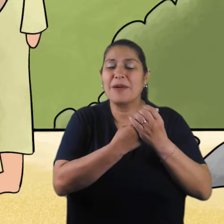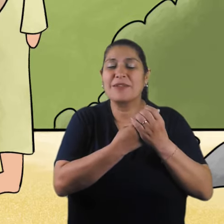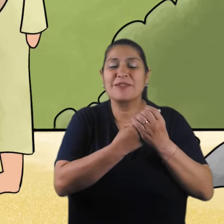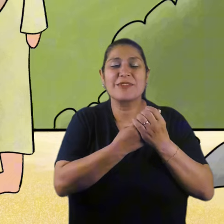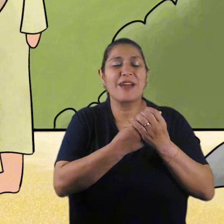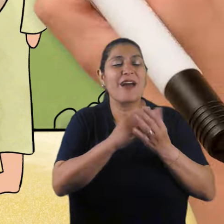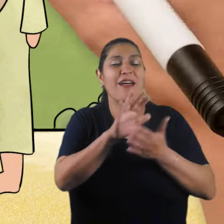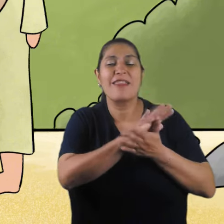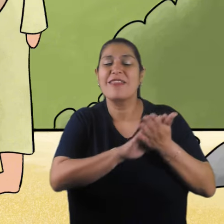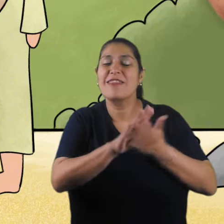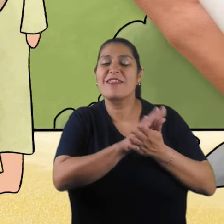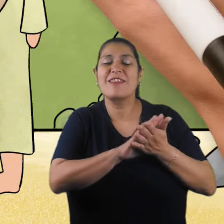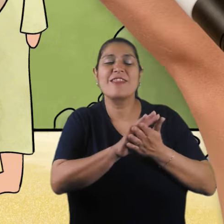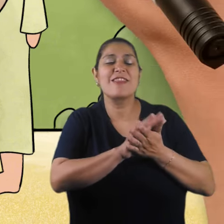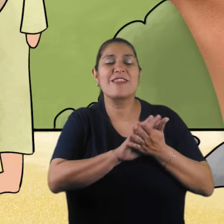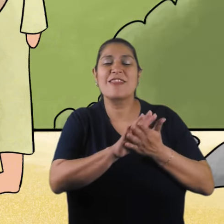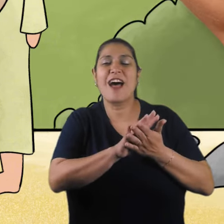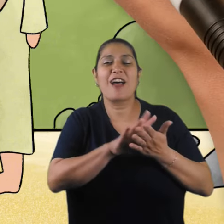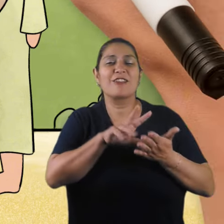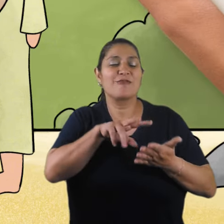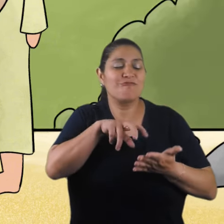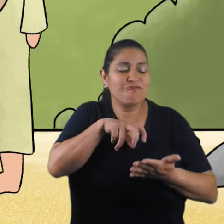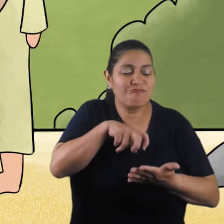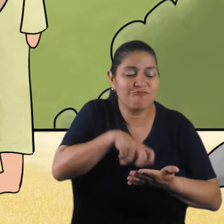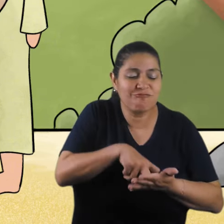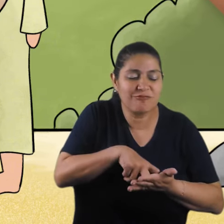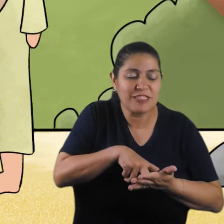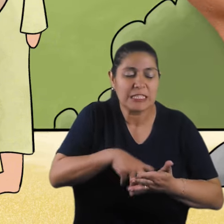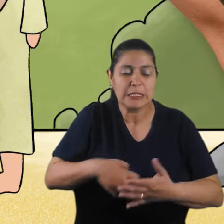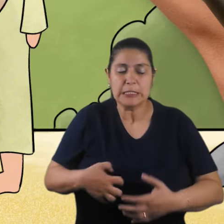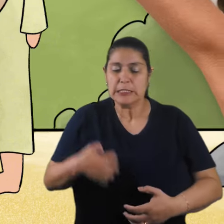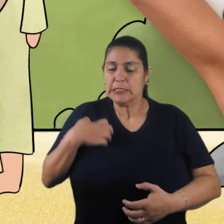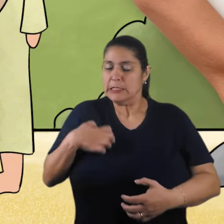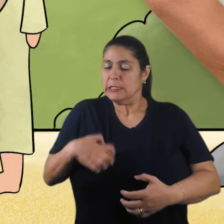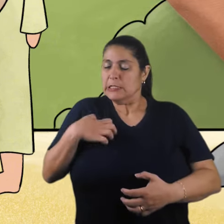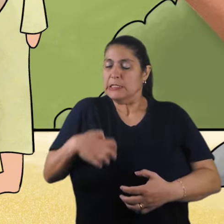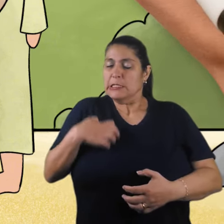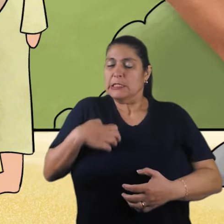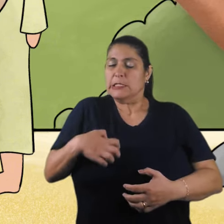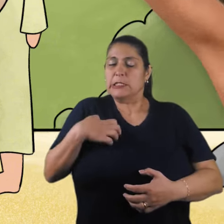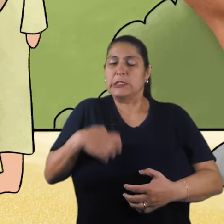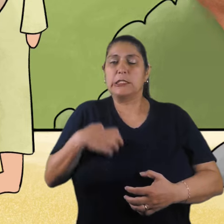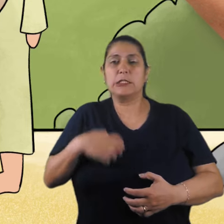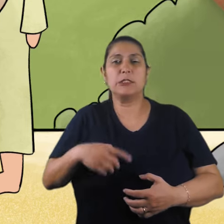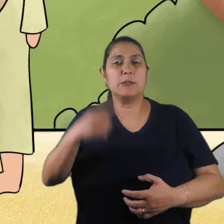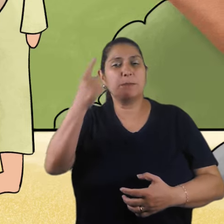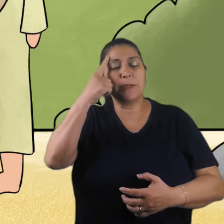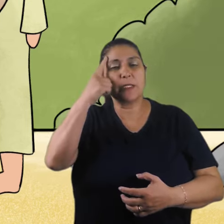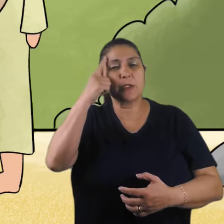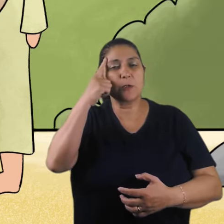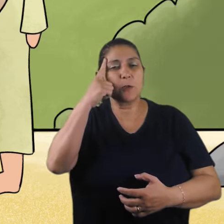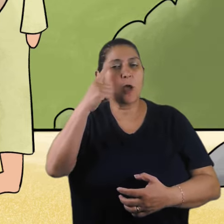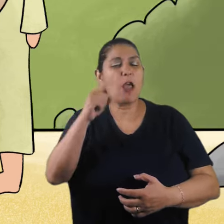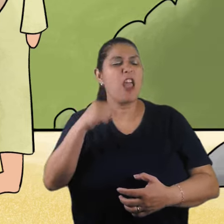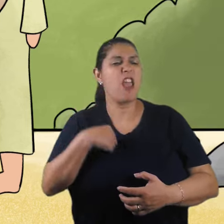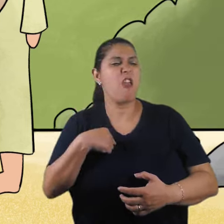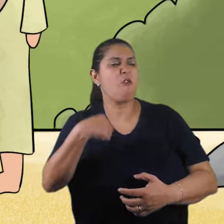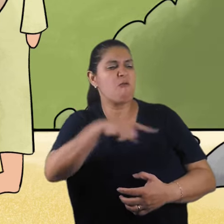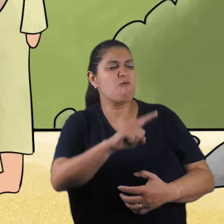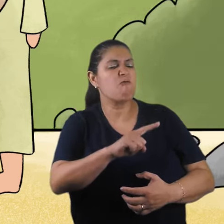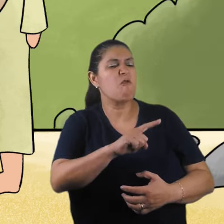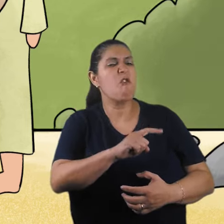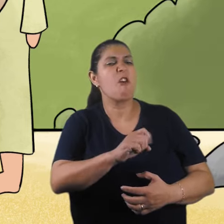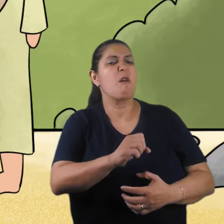muito irritado. Ele pensou: não vejo a hora de aniquilar logo esse povo judeu.